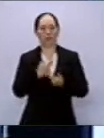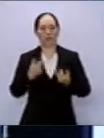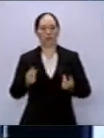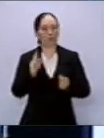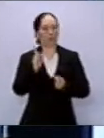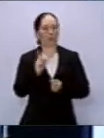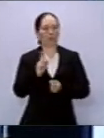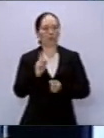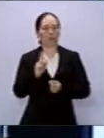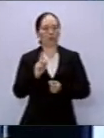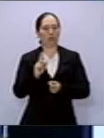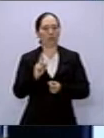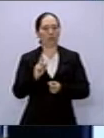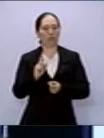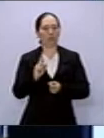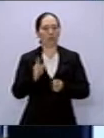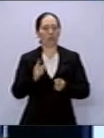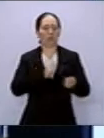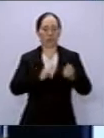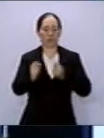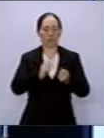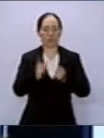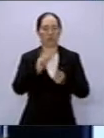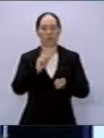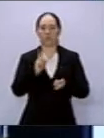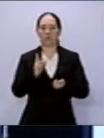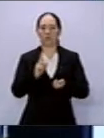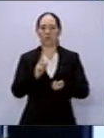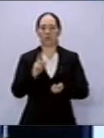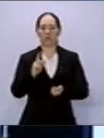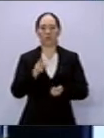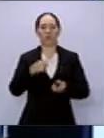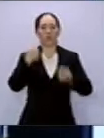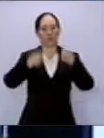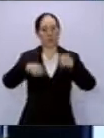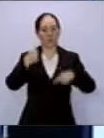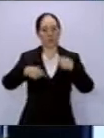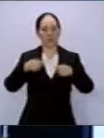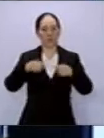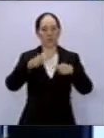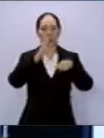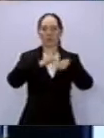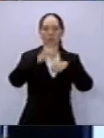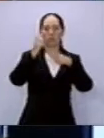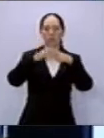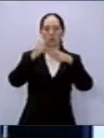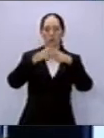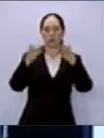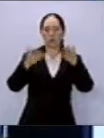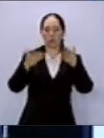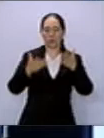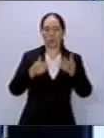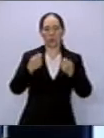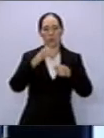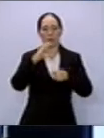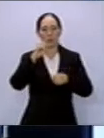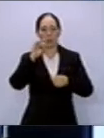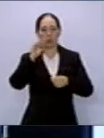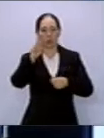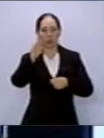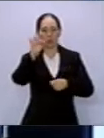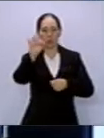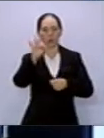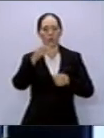apenas mercado para esse processo promotor eu acho que a discussão do mais médico vem né e esse bojo de que a Cut defende